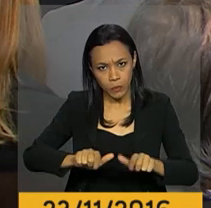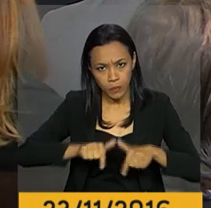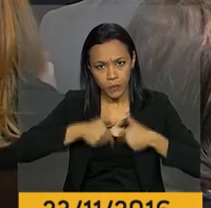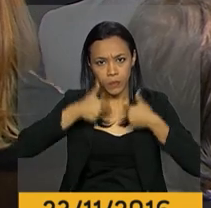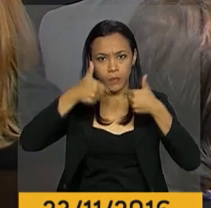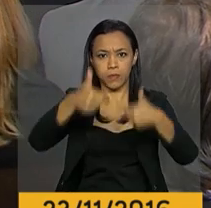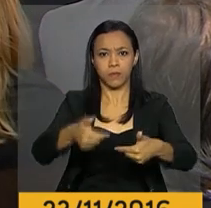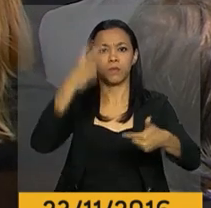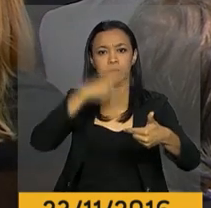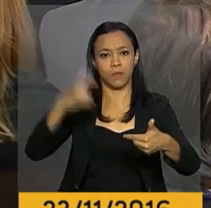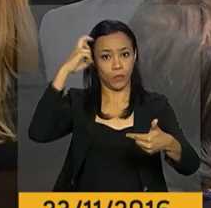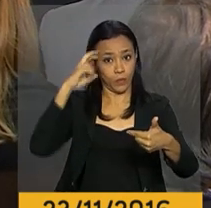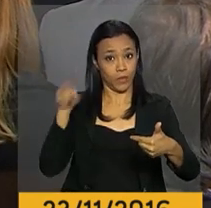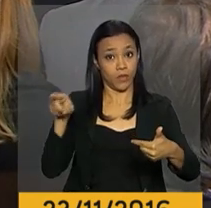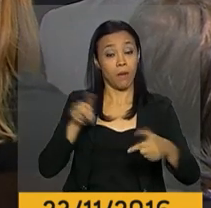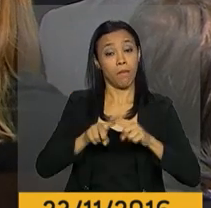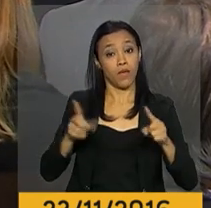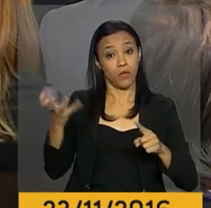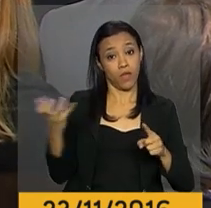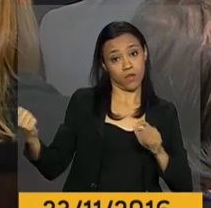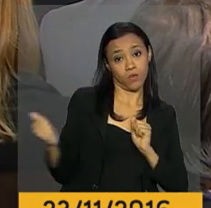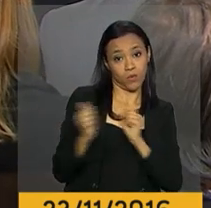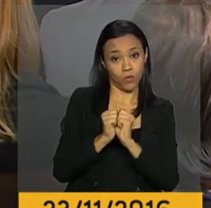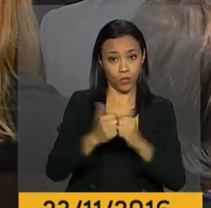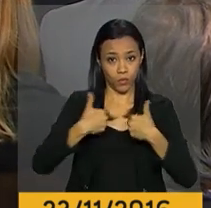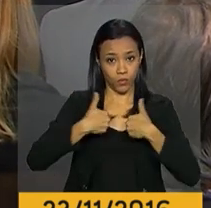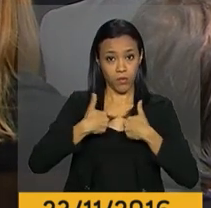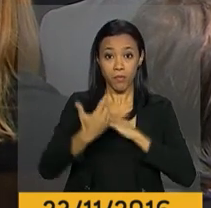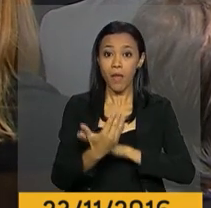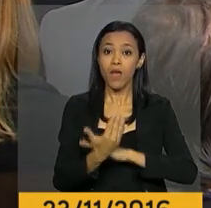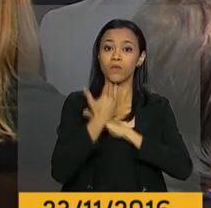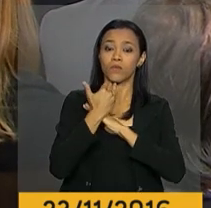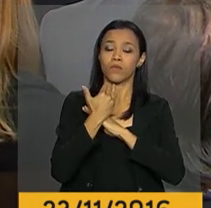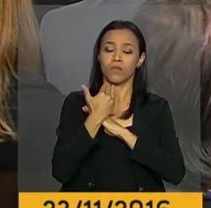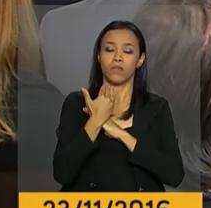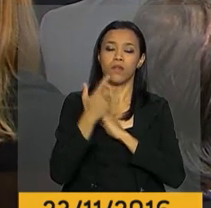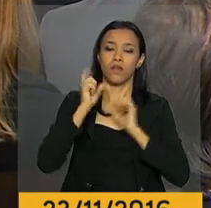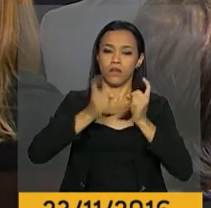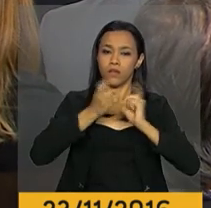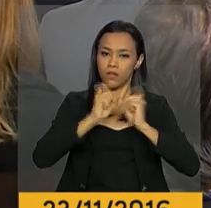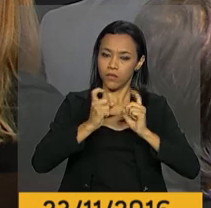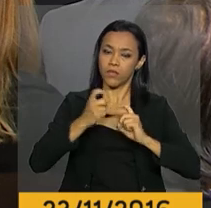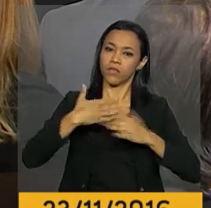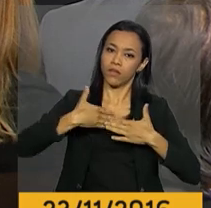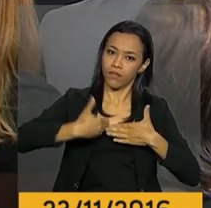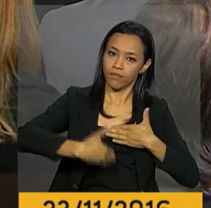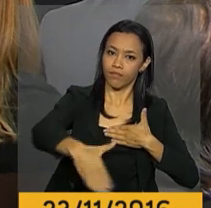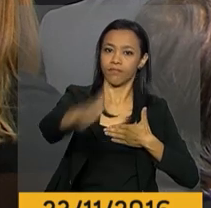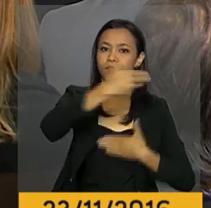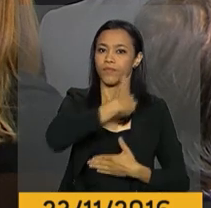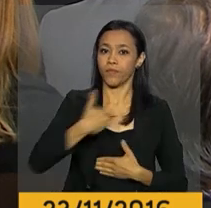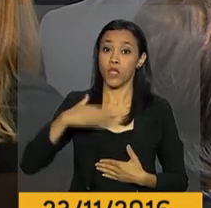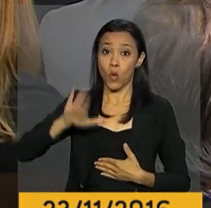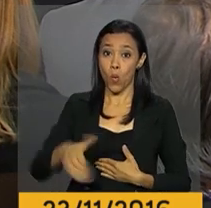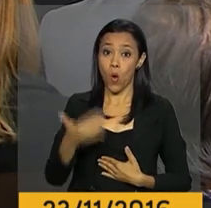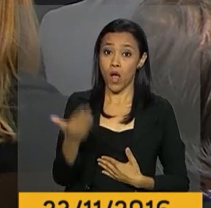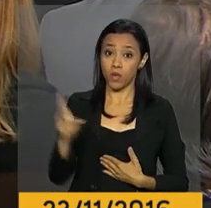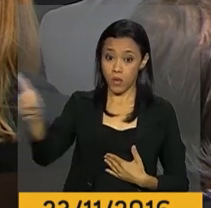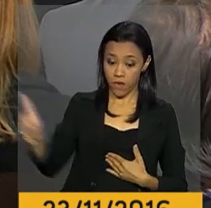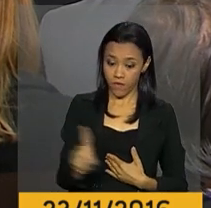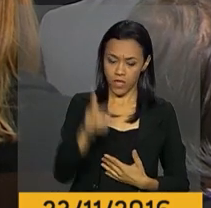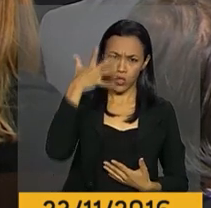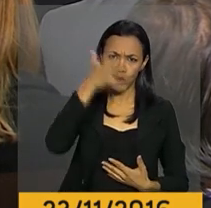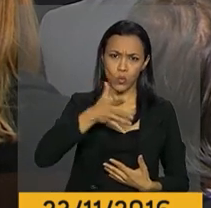mas eu quero que você esteja meu lado para me ajudar a governar e quando ele faz discurso e da amplitude tal